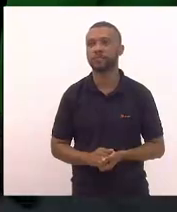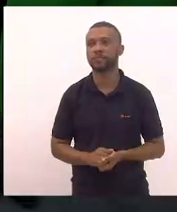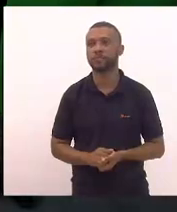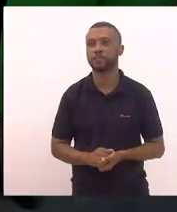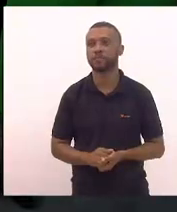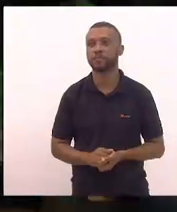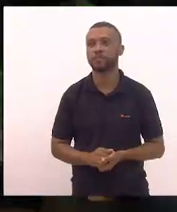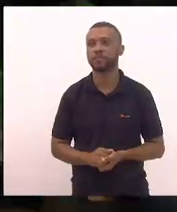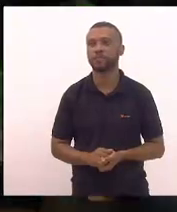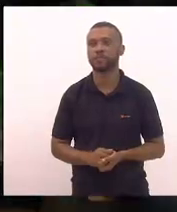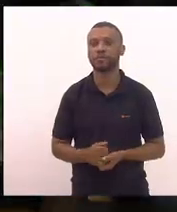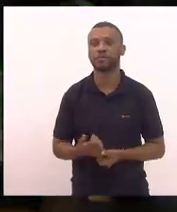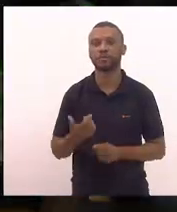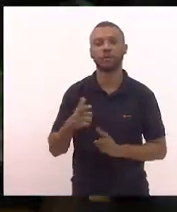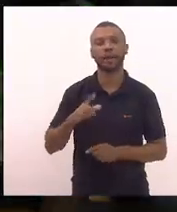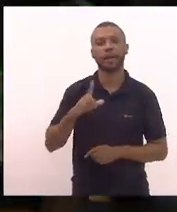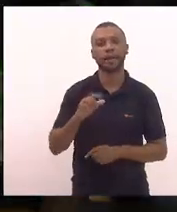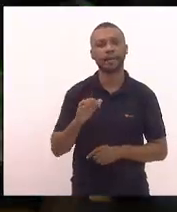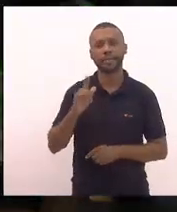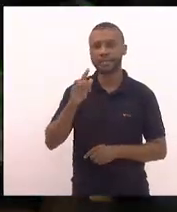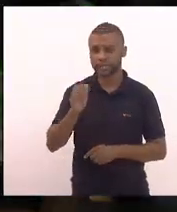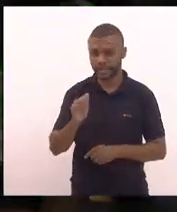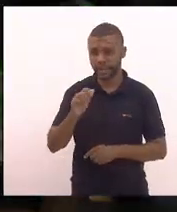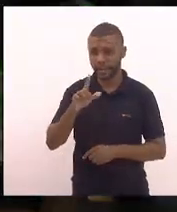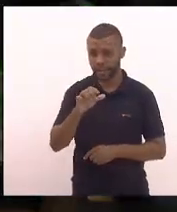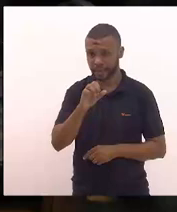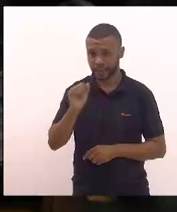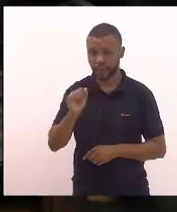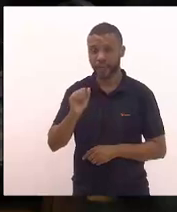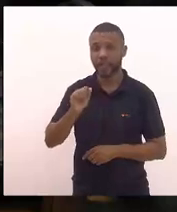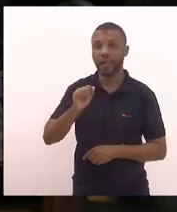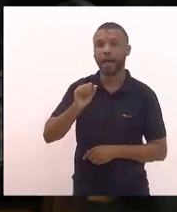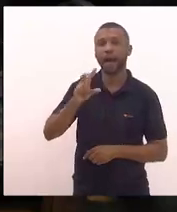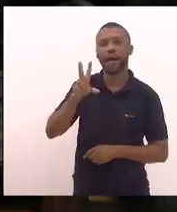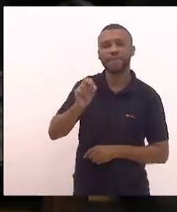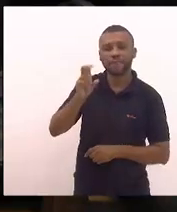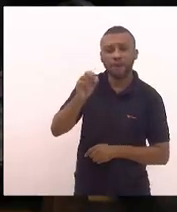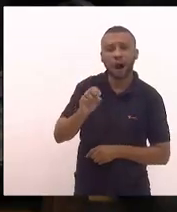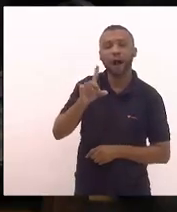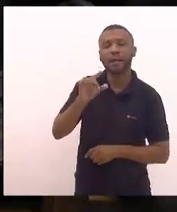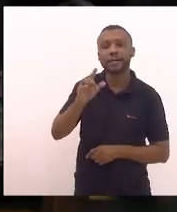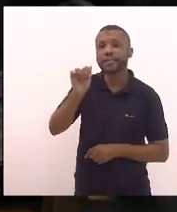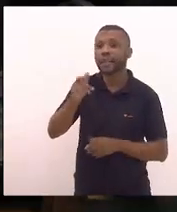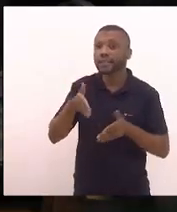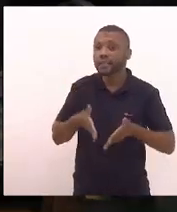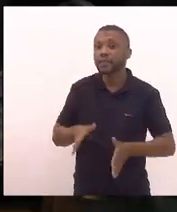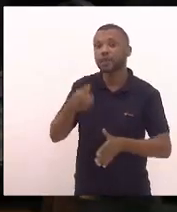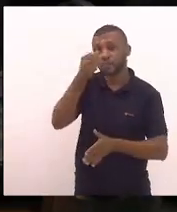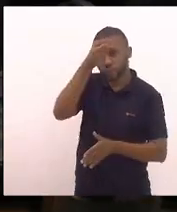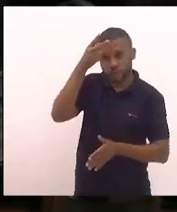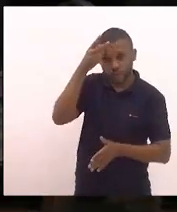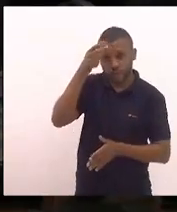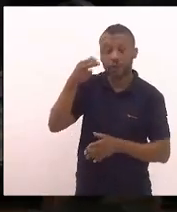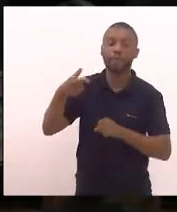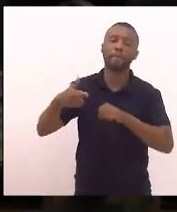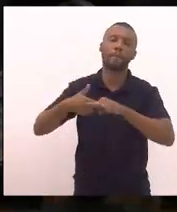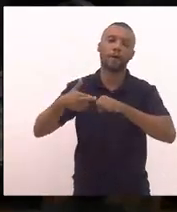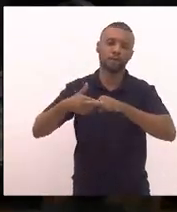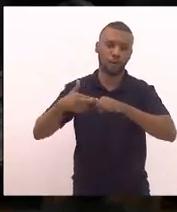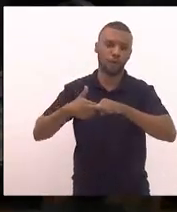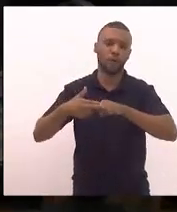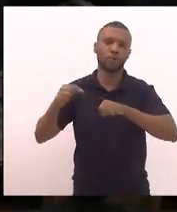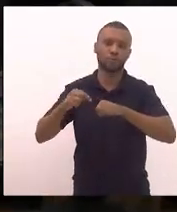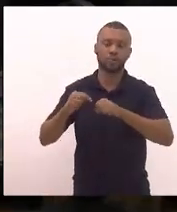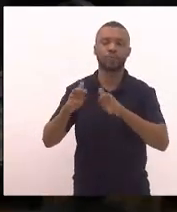Senhora Lídia Leta dos Reis Braga, avó Lídia, nascida no município de Buefo Roxo,